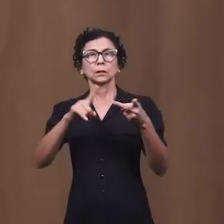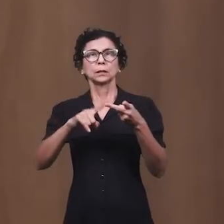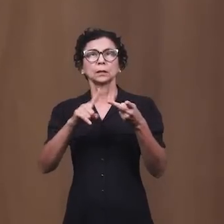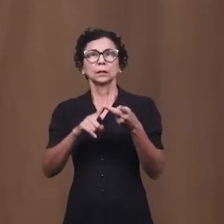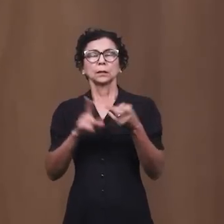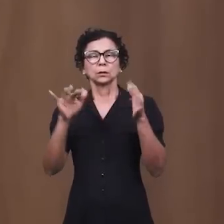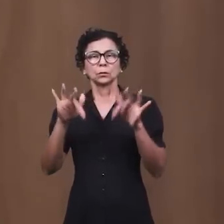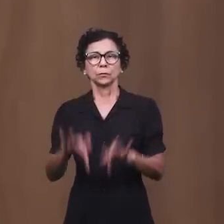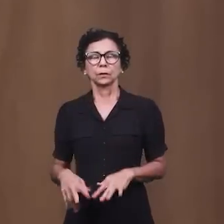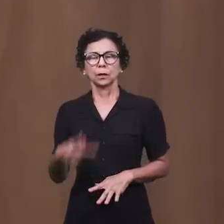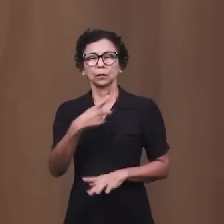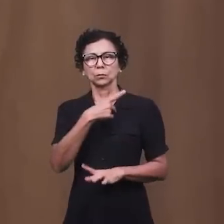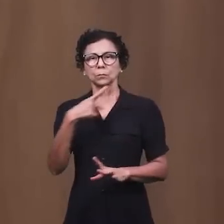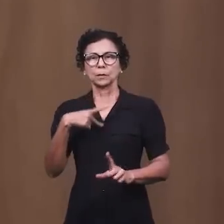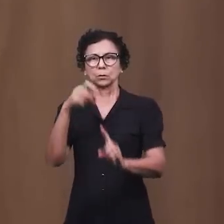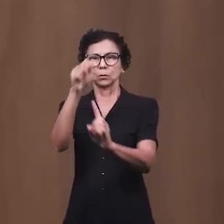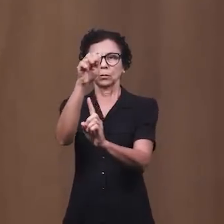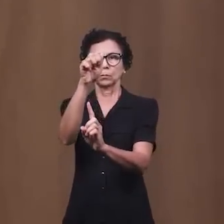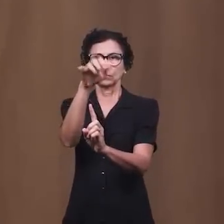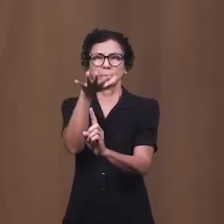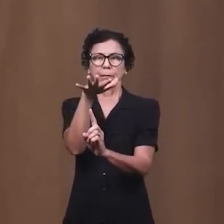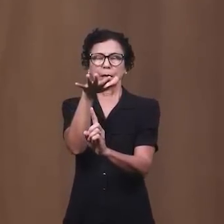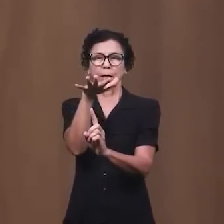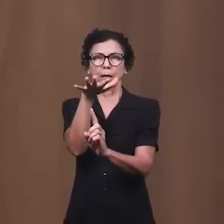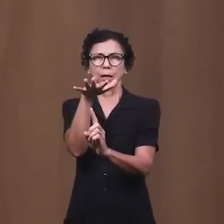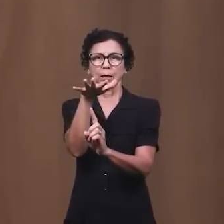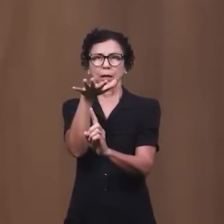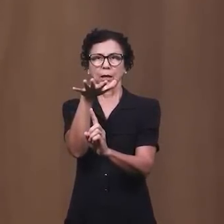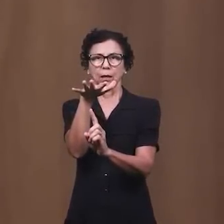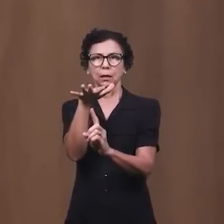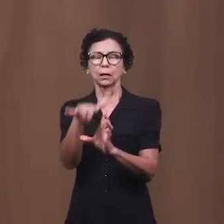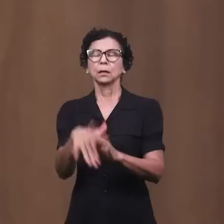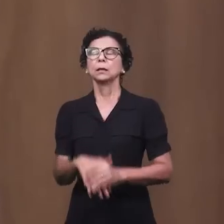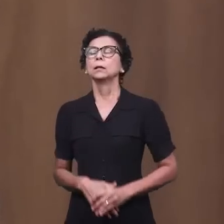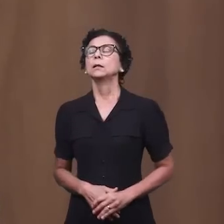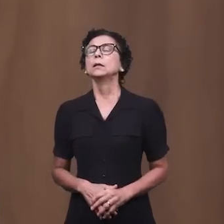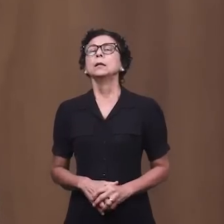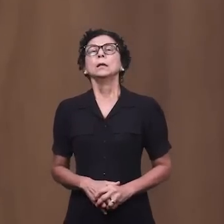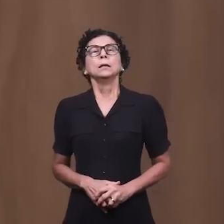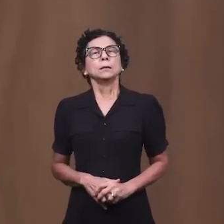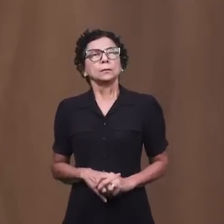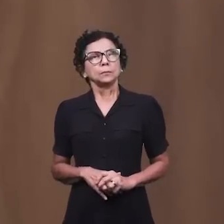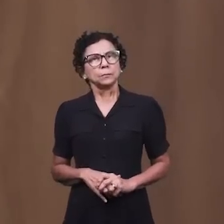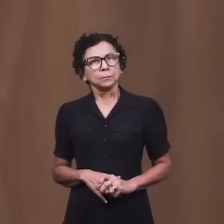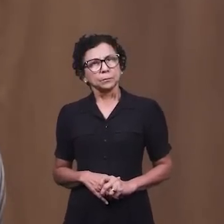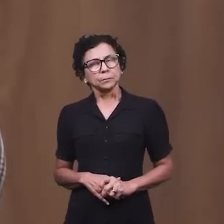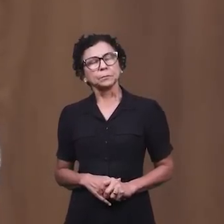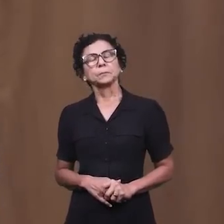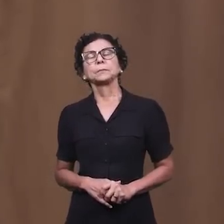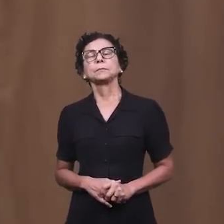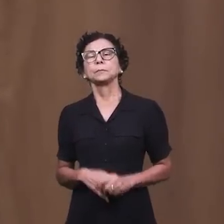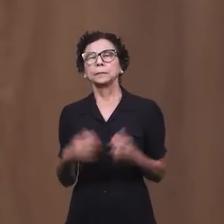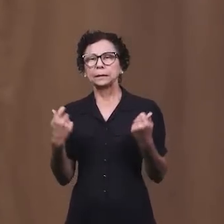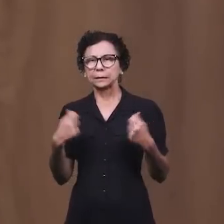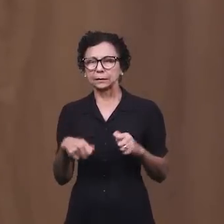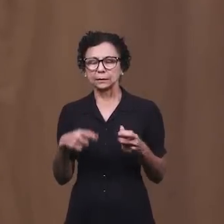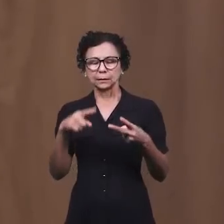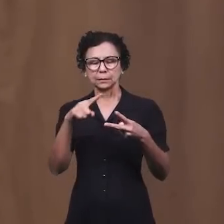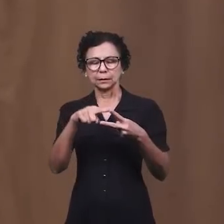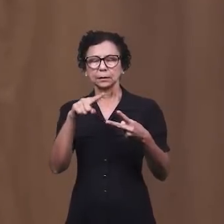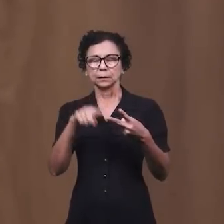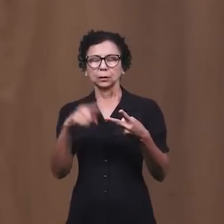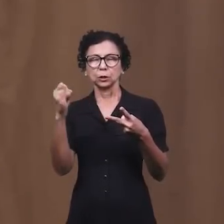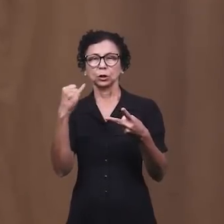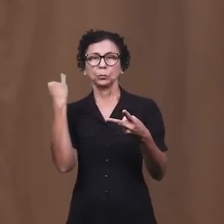E o ato final, que é a bênção apostólica. Você só pode dizer que você participou do culto se você participou desses 2